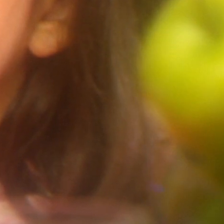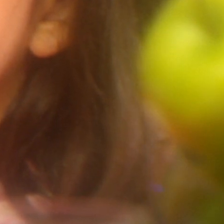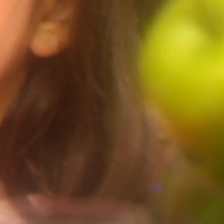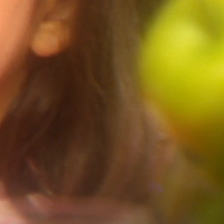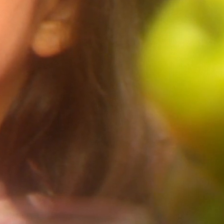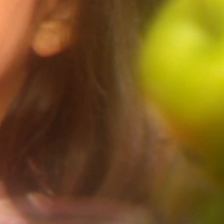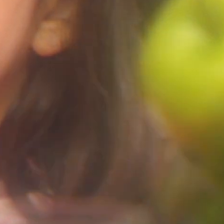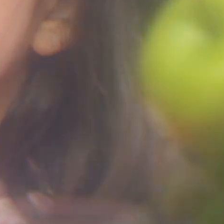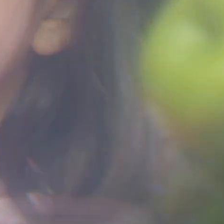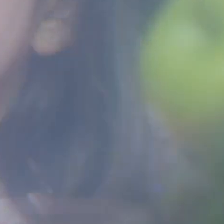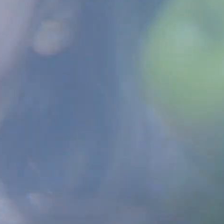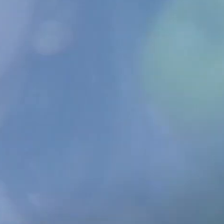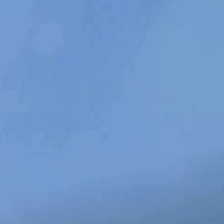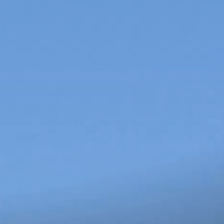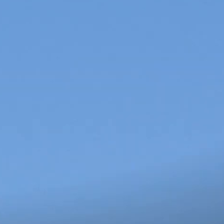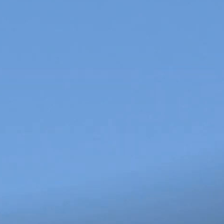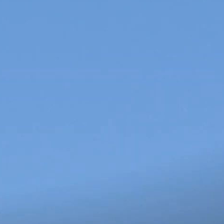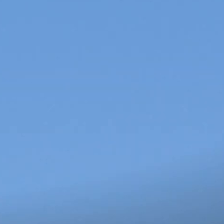agradecer,